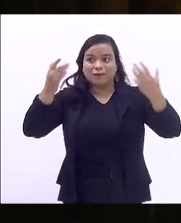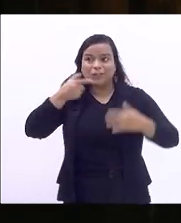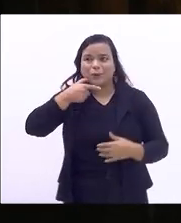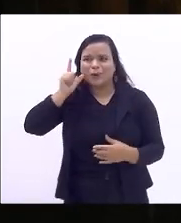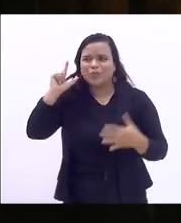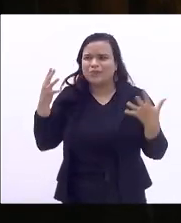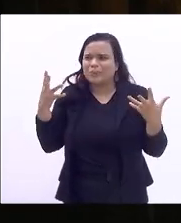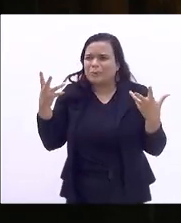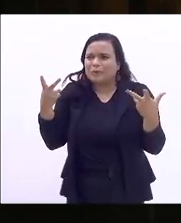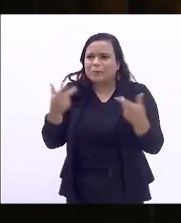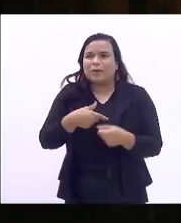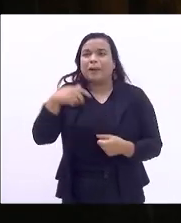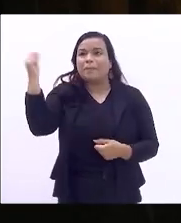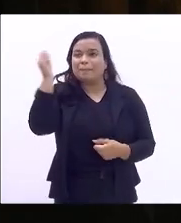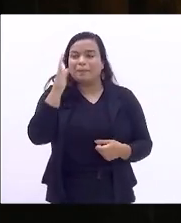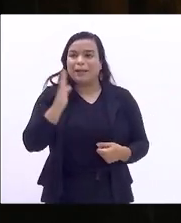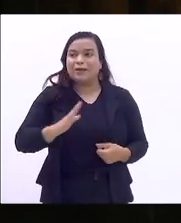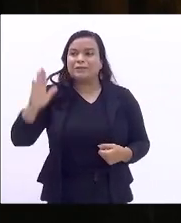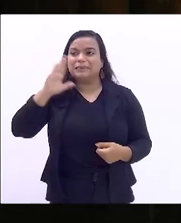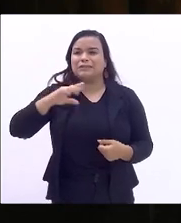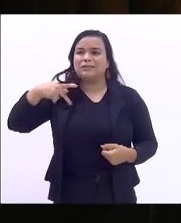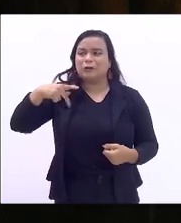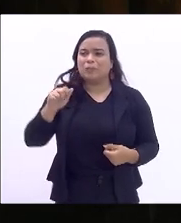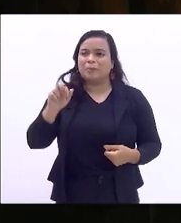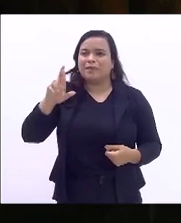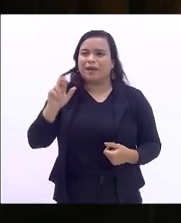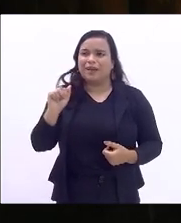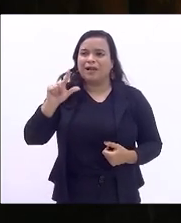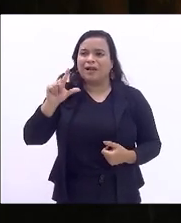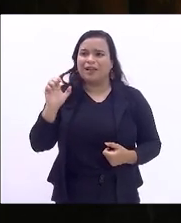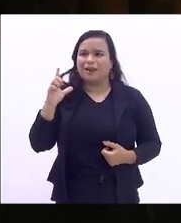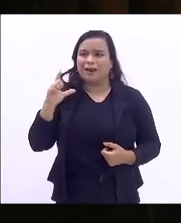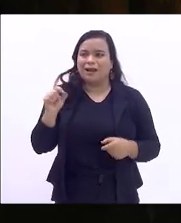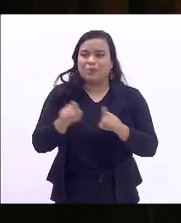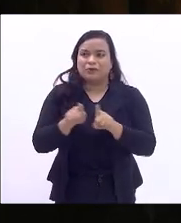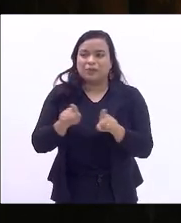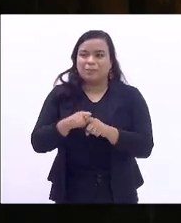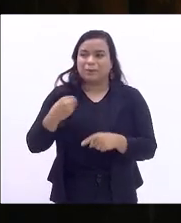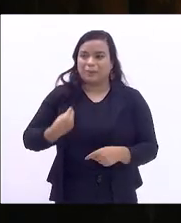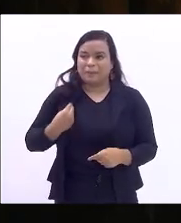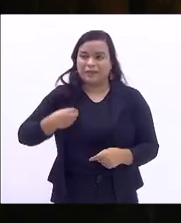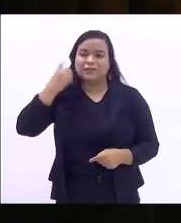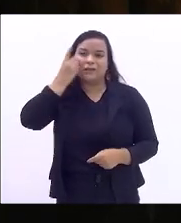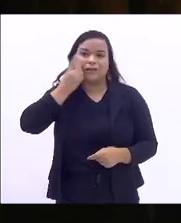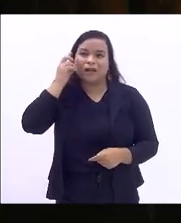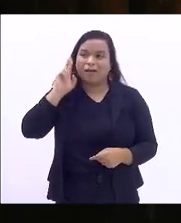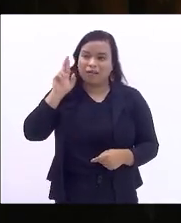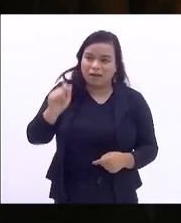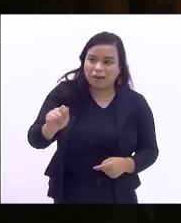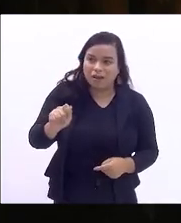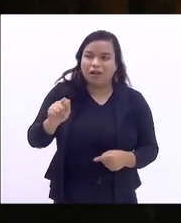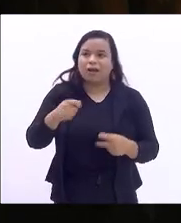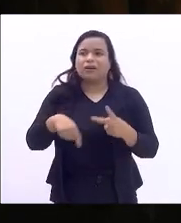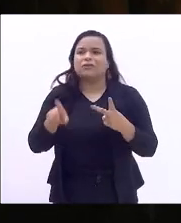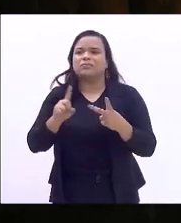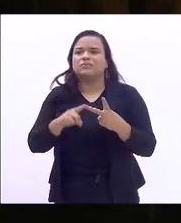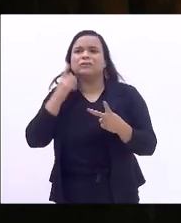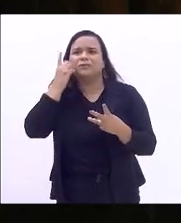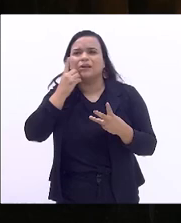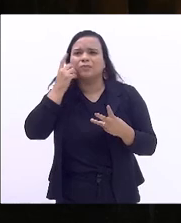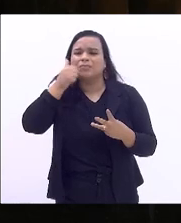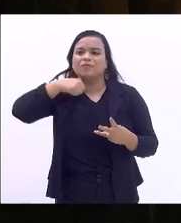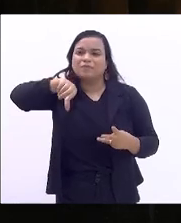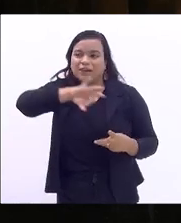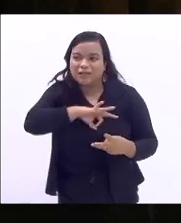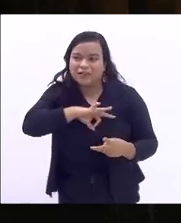brilhante do Brasil paralelo aonde eu estiver com a presença também do deputado Rodrigo Amorim teve a presença da deputada